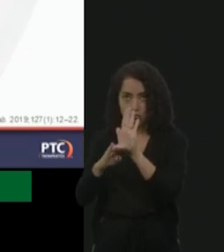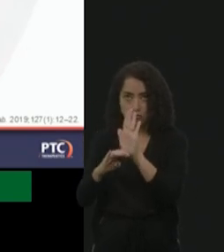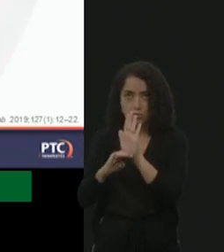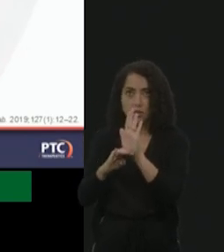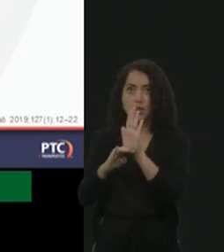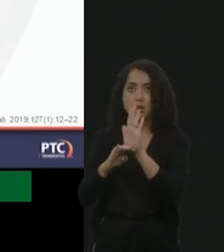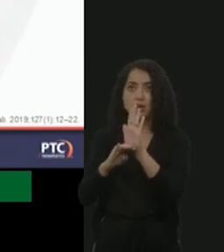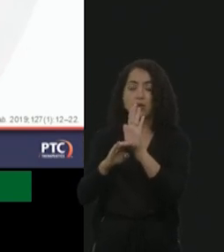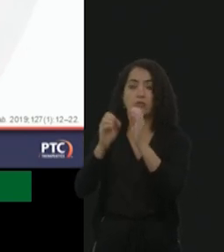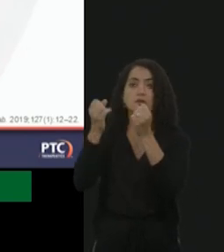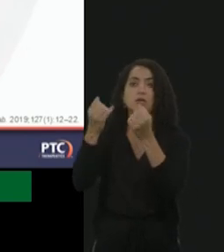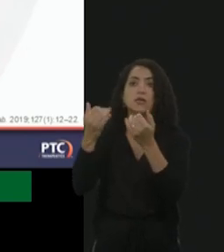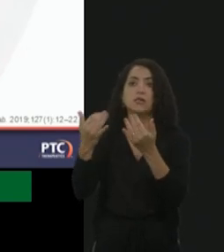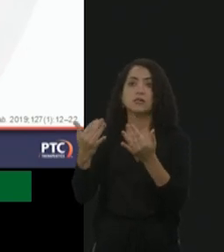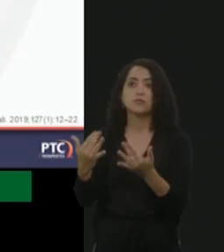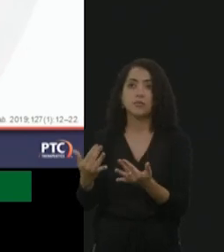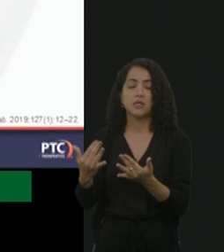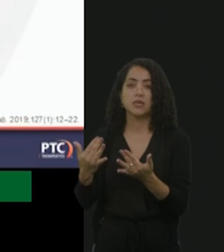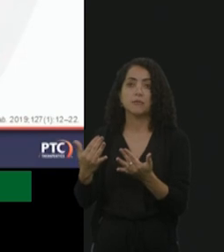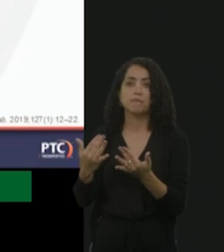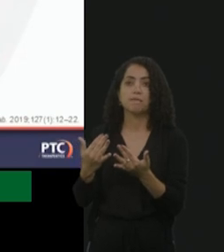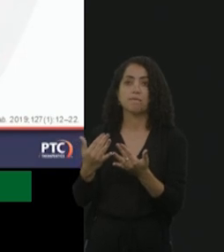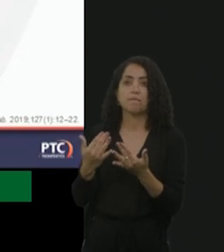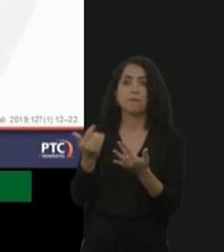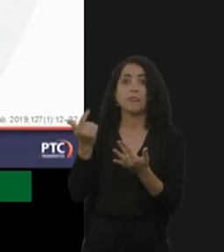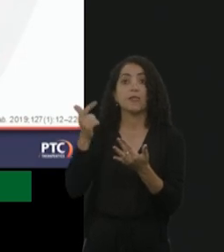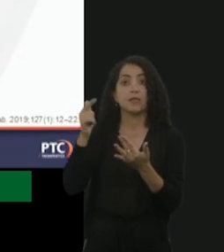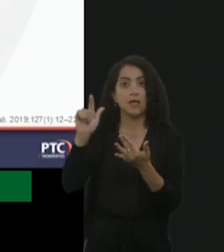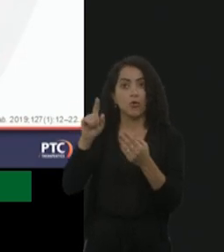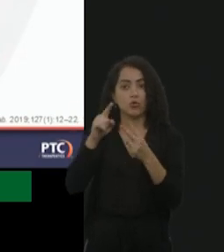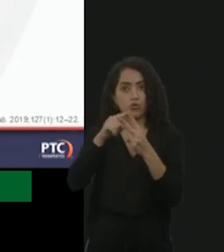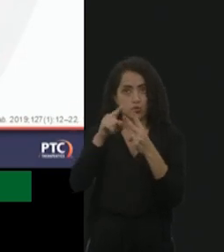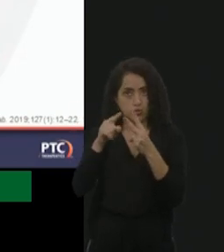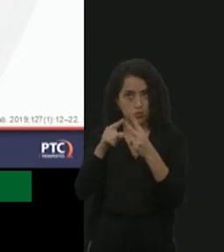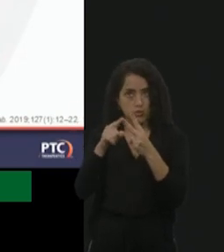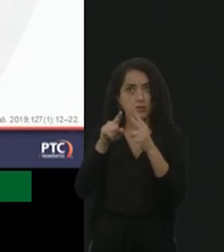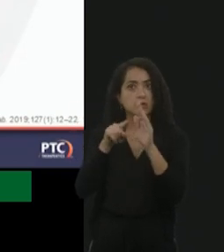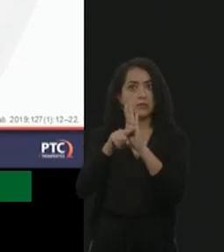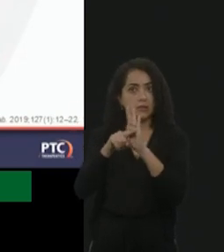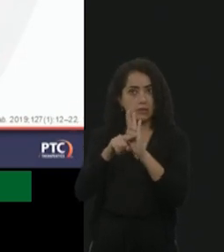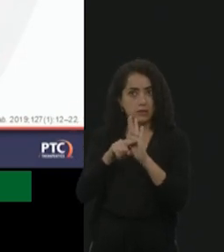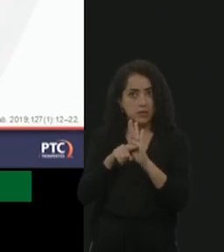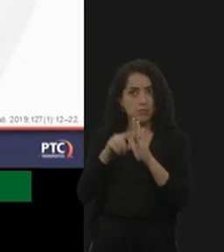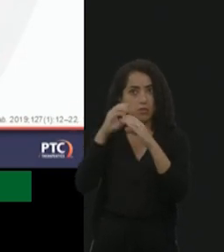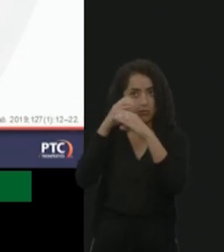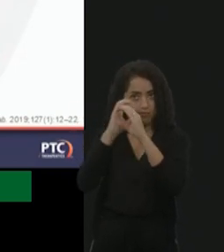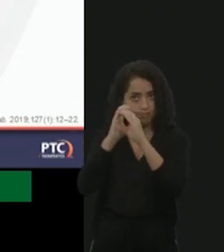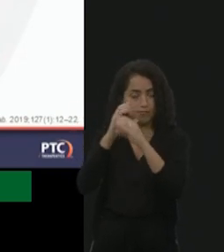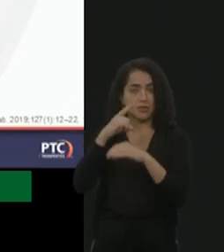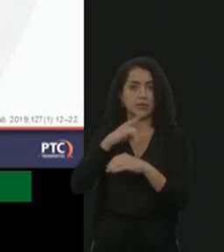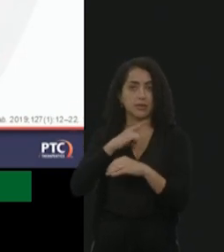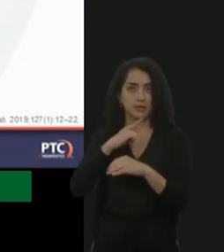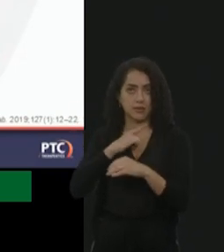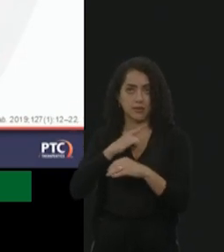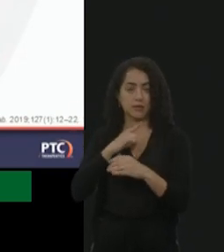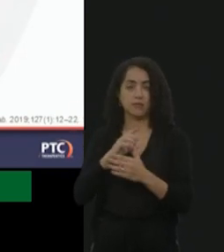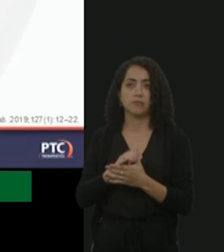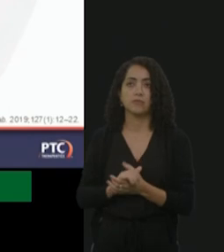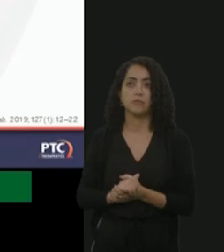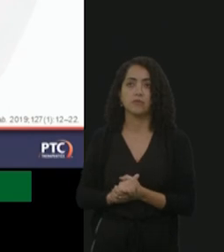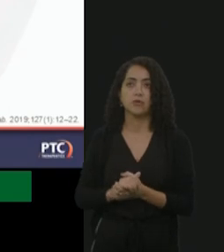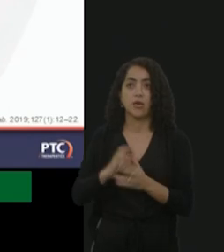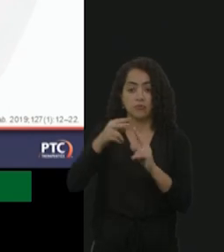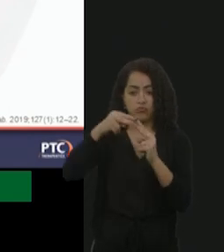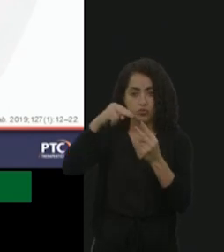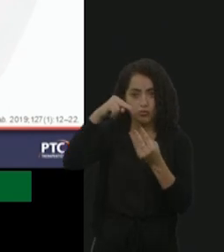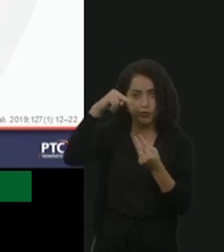metabólico. E a gente tem outros 2 exames que estão disponíveis no Brasil. O sequenciamento genético,